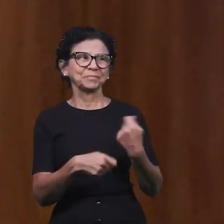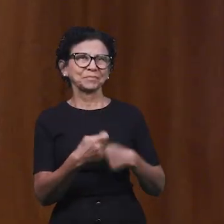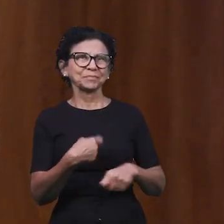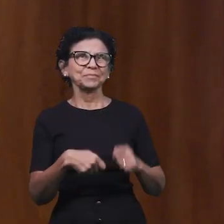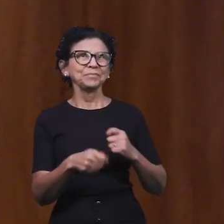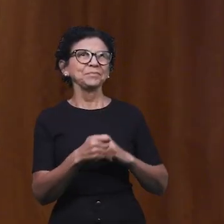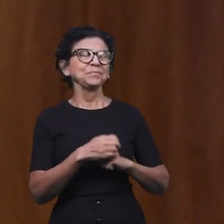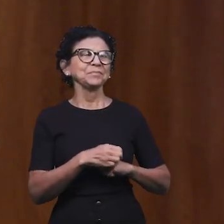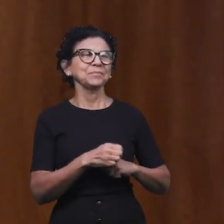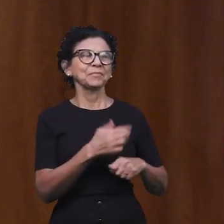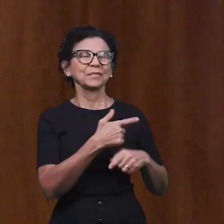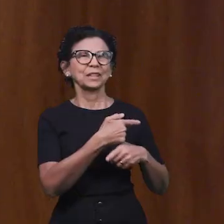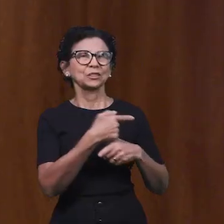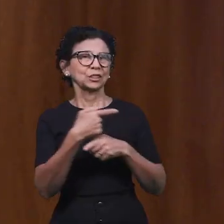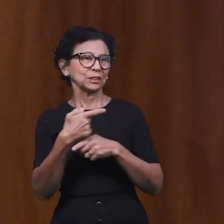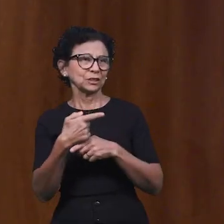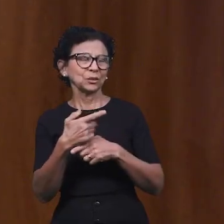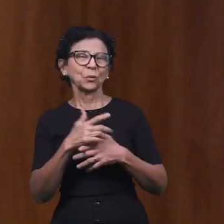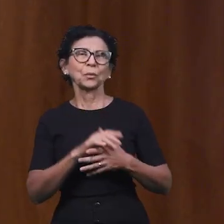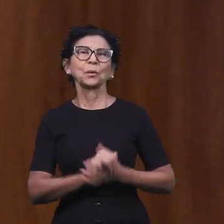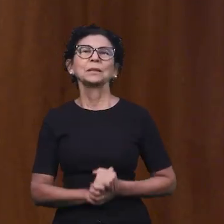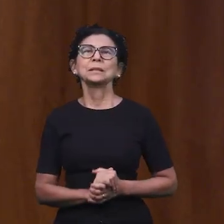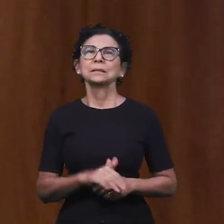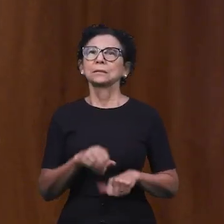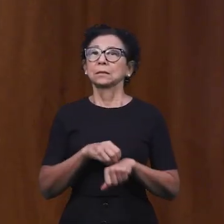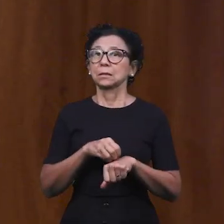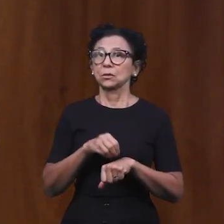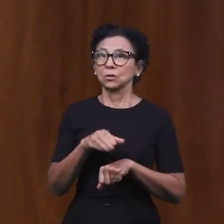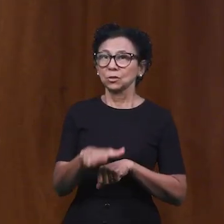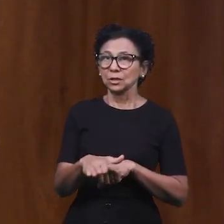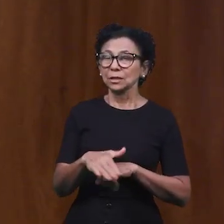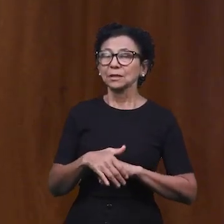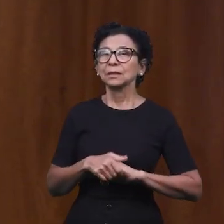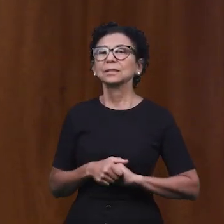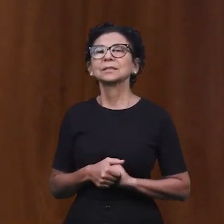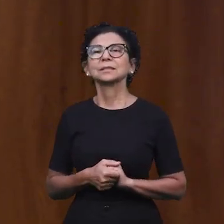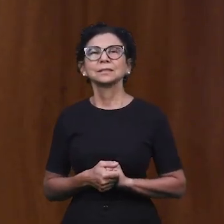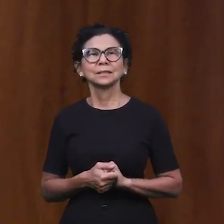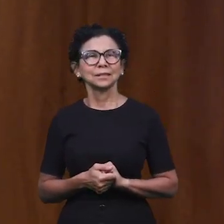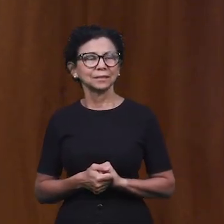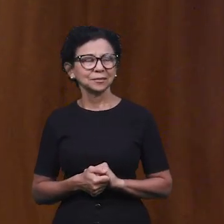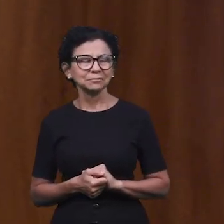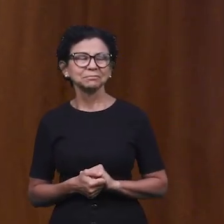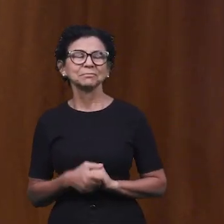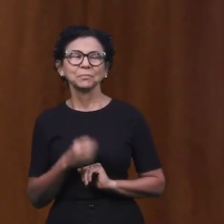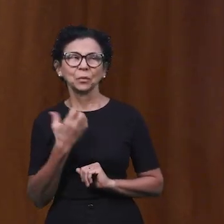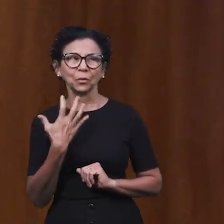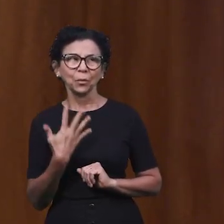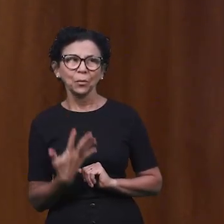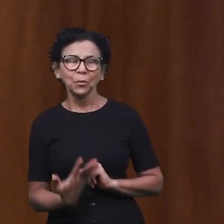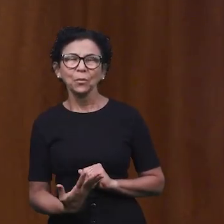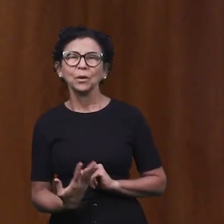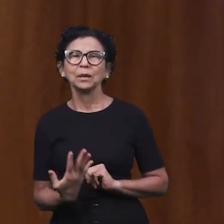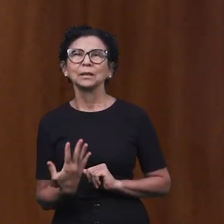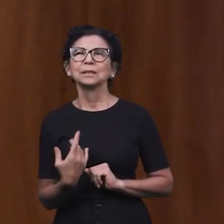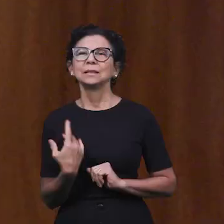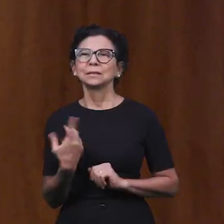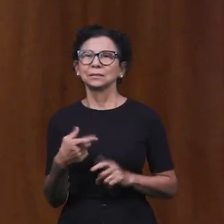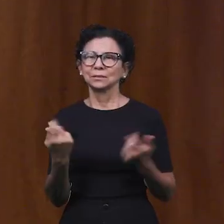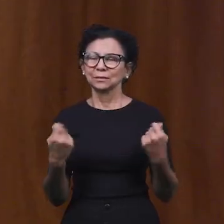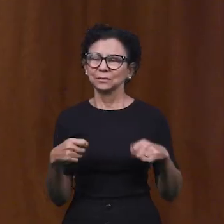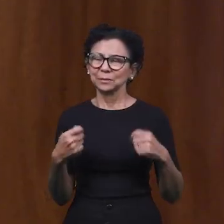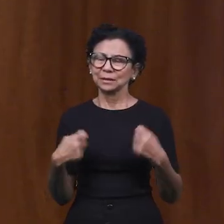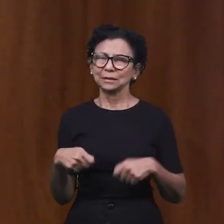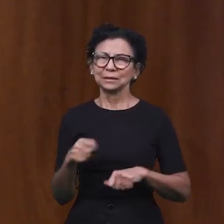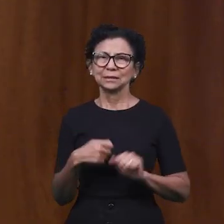sua expertise é gestor de negócio, então ele traz dicas, traz ferramentas, traz tudo que a pessoa precisa,